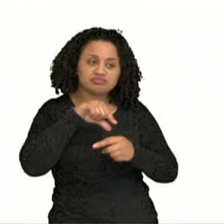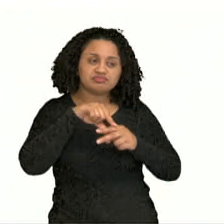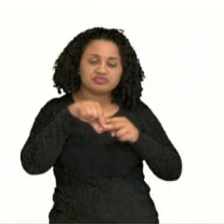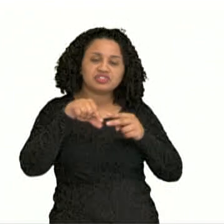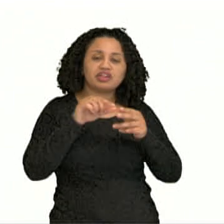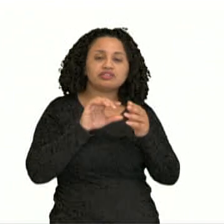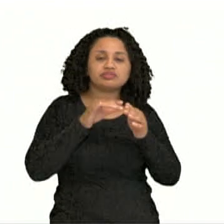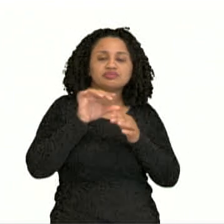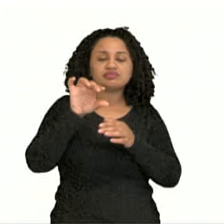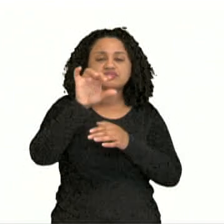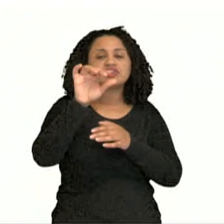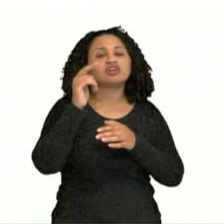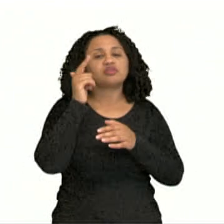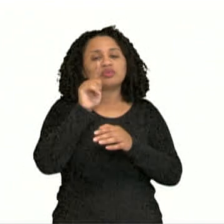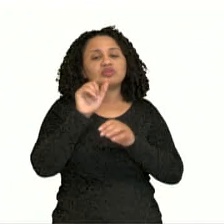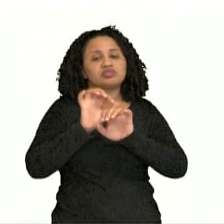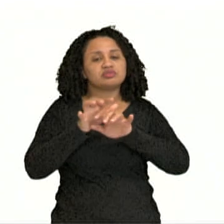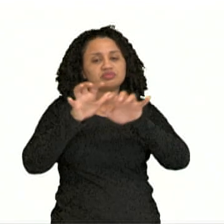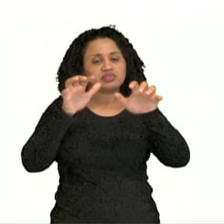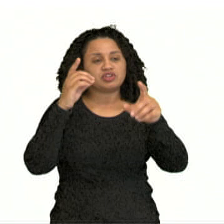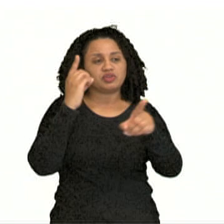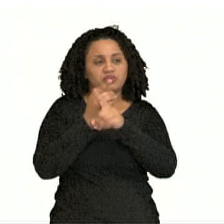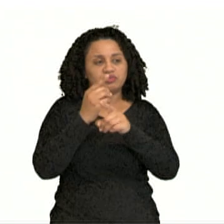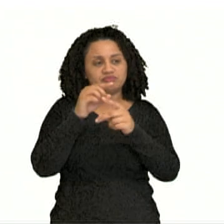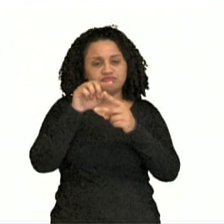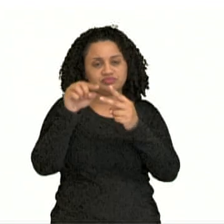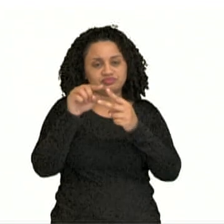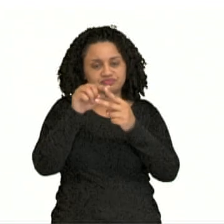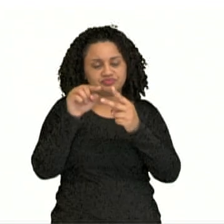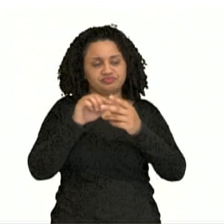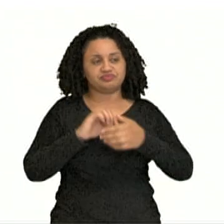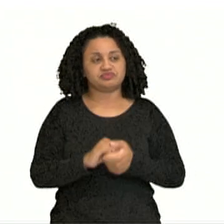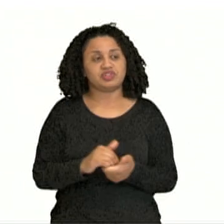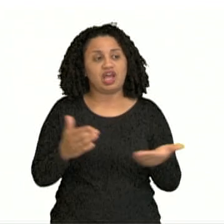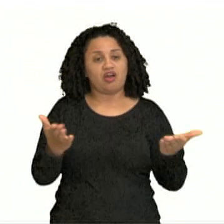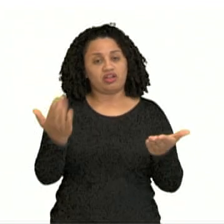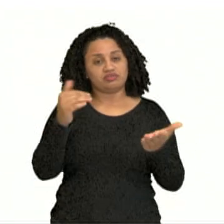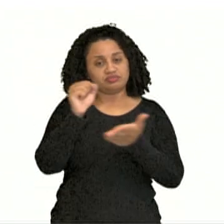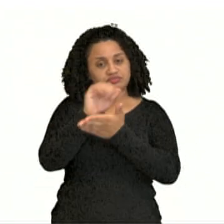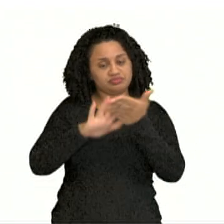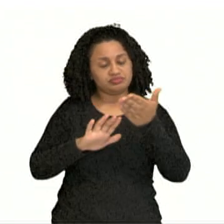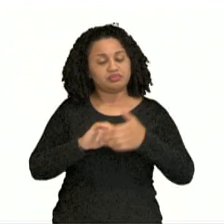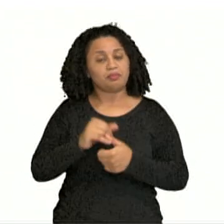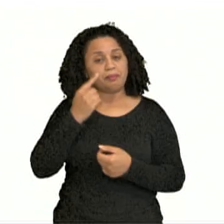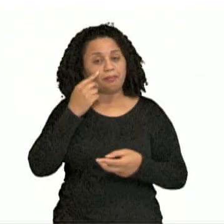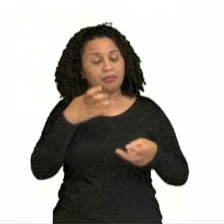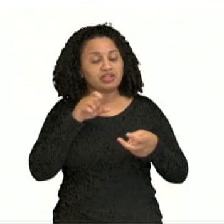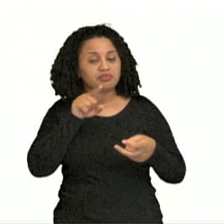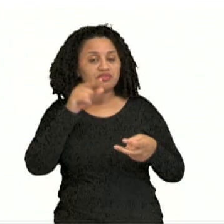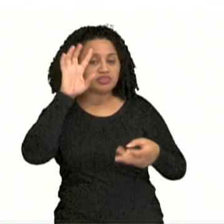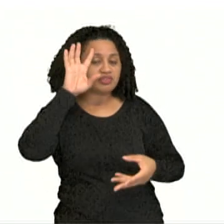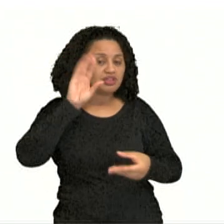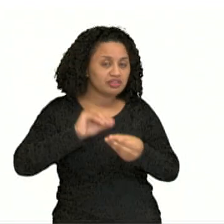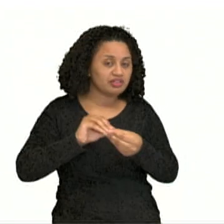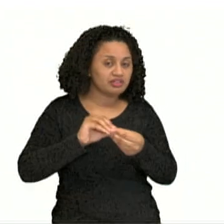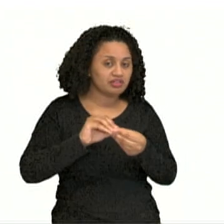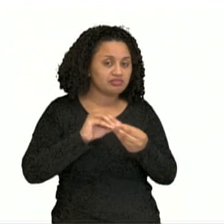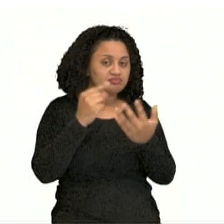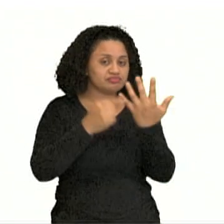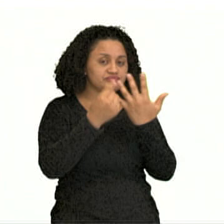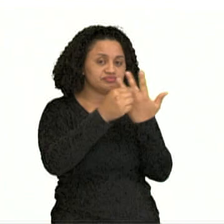e encontra a oosfera. Vamos para a nossa atividade? Vamos ver se você entendeu um pouco mais sobre as